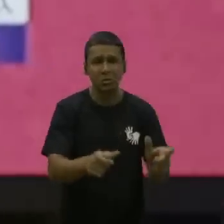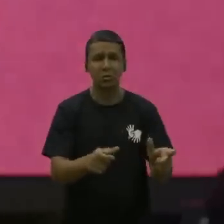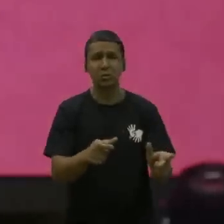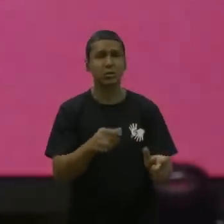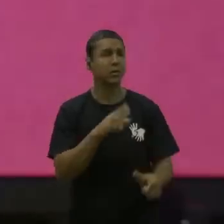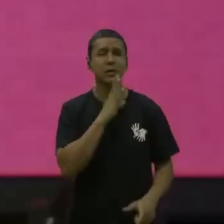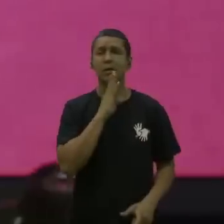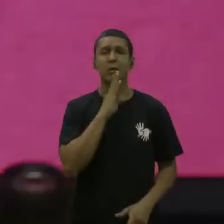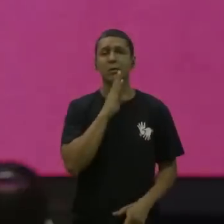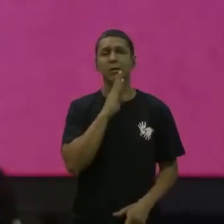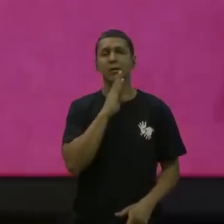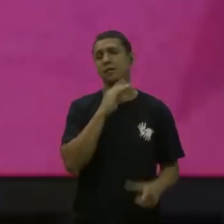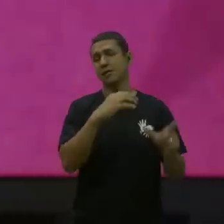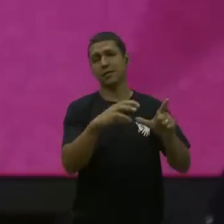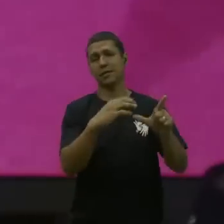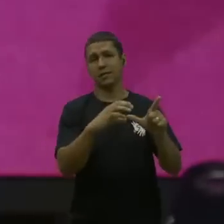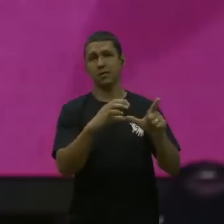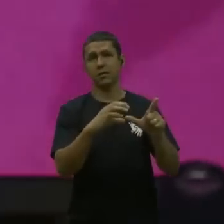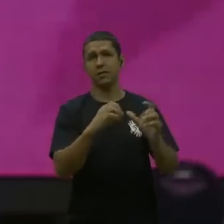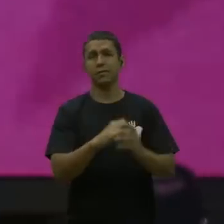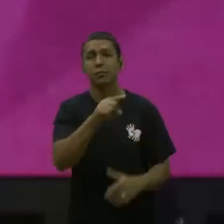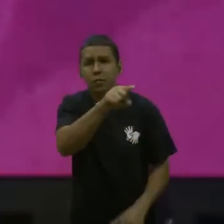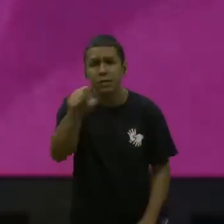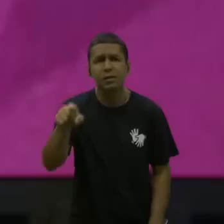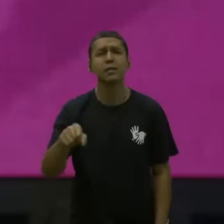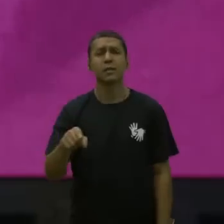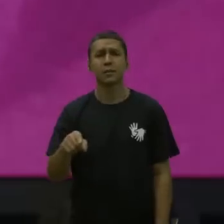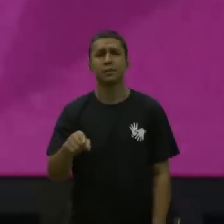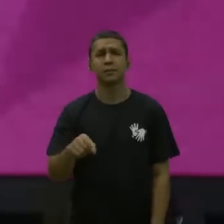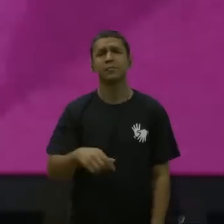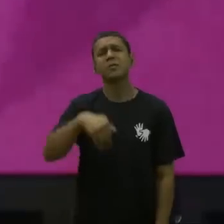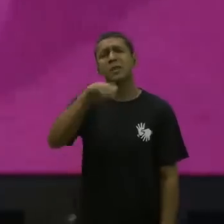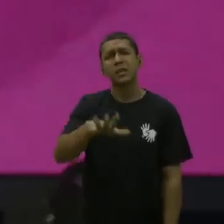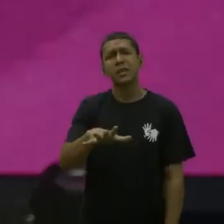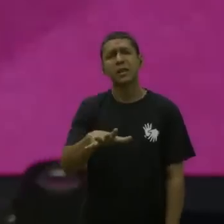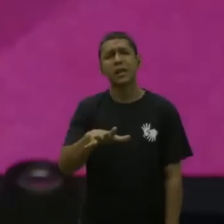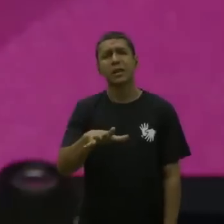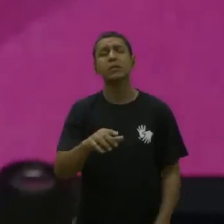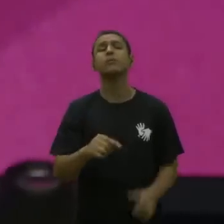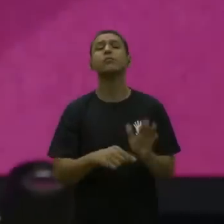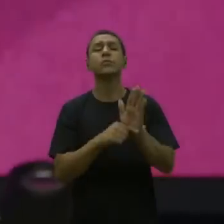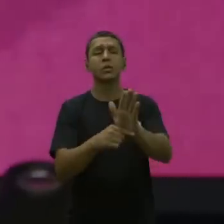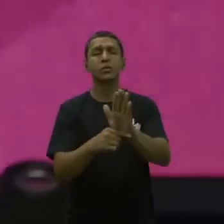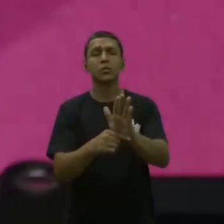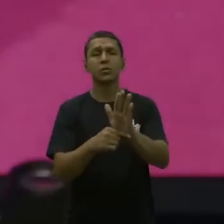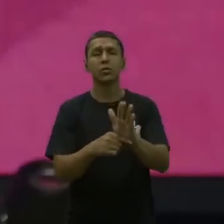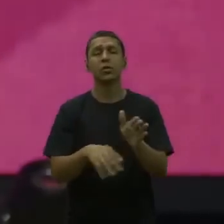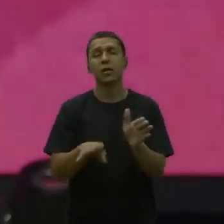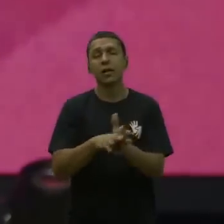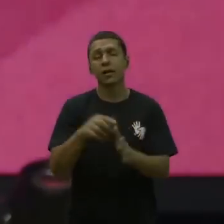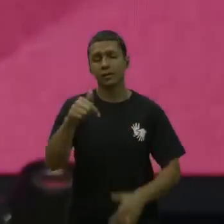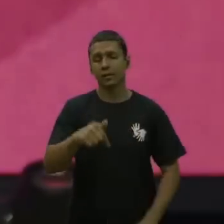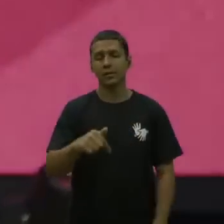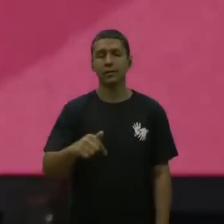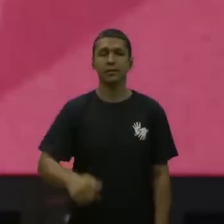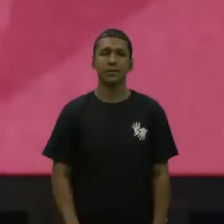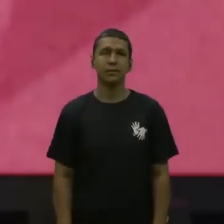Você que está me ouvindo aí agora, quem é que te sustentou até aqui?